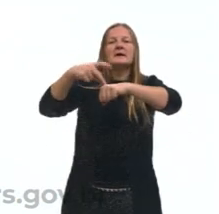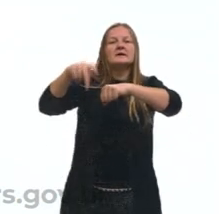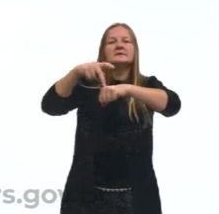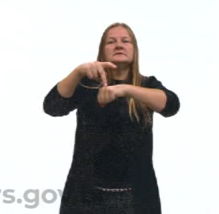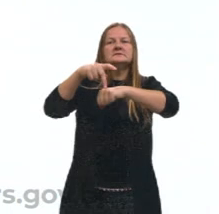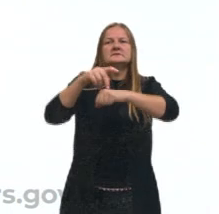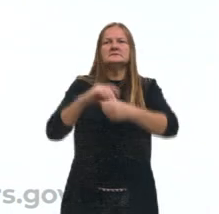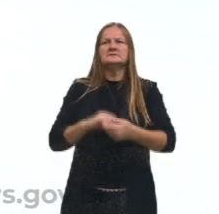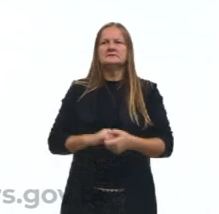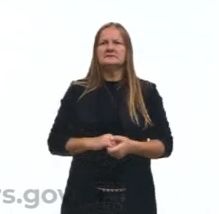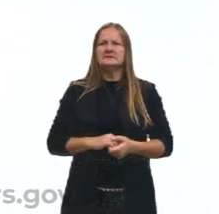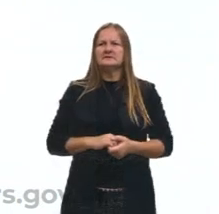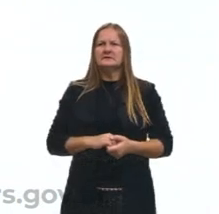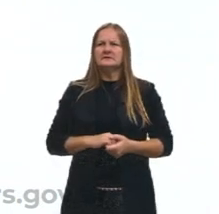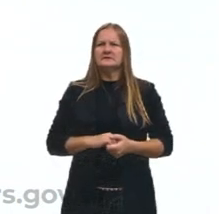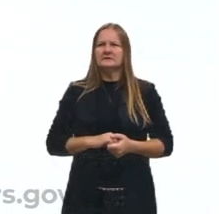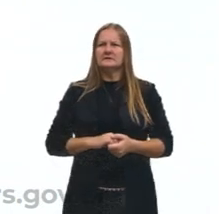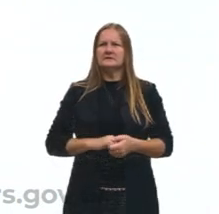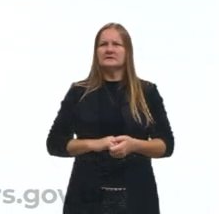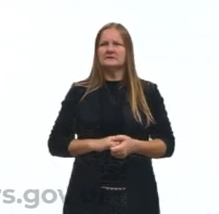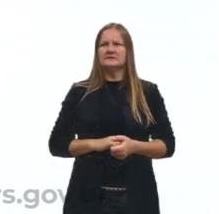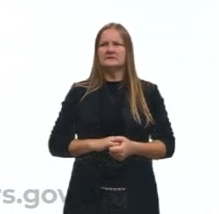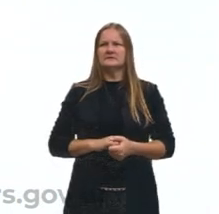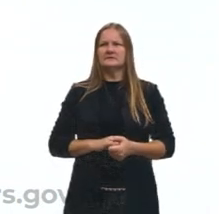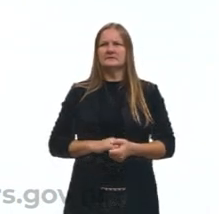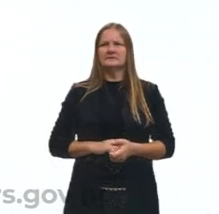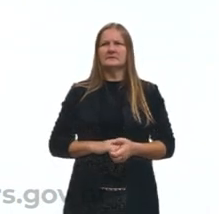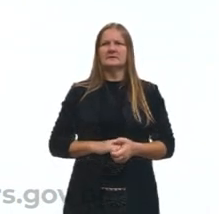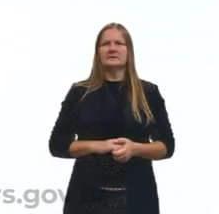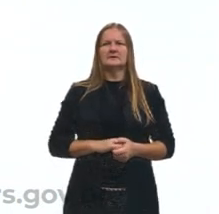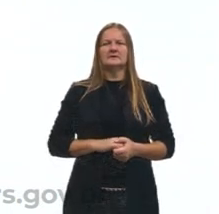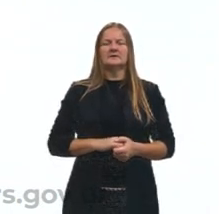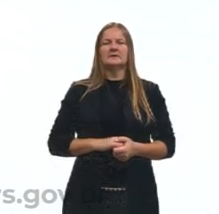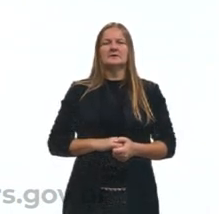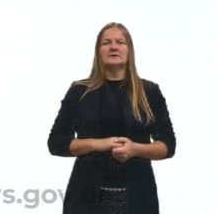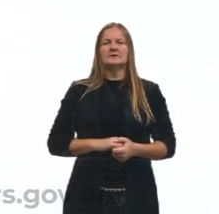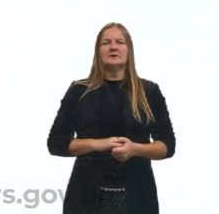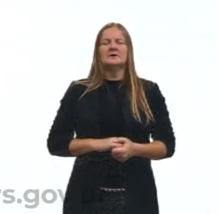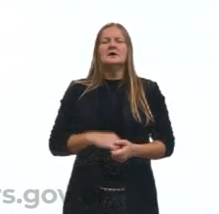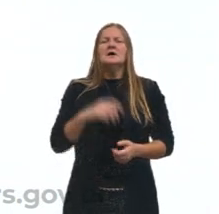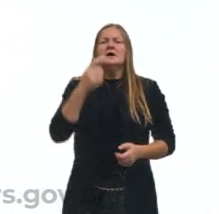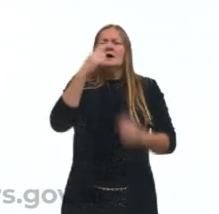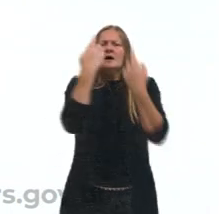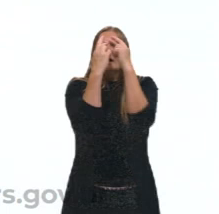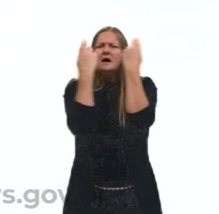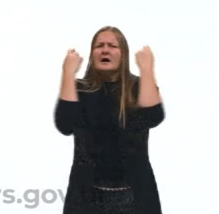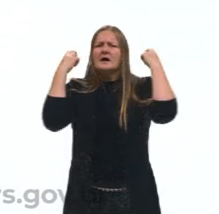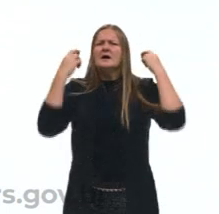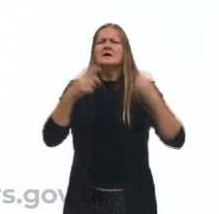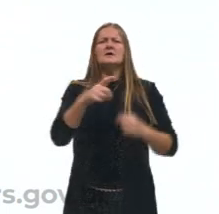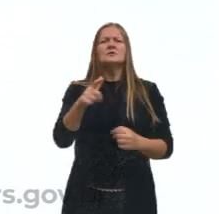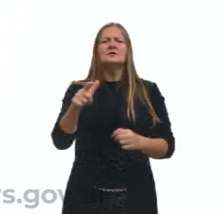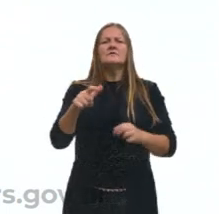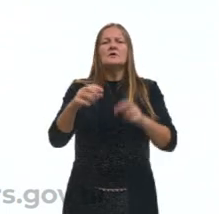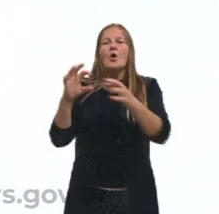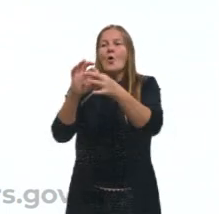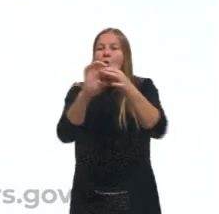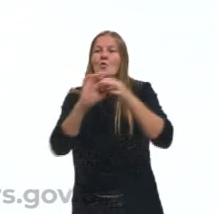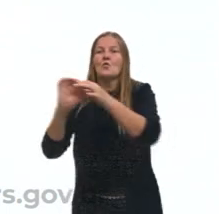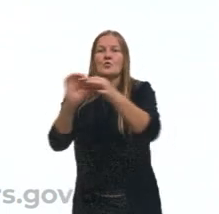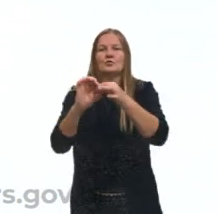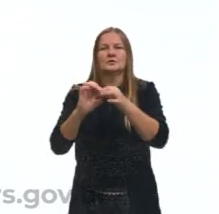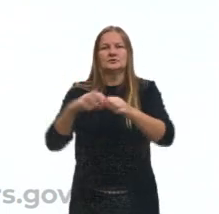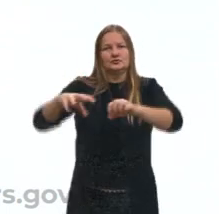na antiguidade não tinha nem a ideia de nação que a gente possui hoje em dia né e a Grécia Então não teve uma unidade territorial no